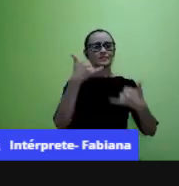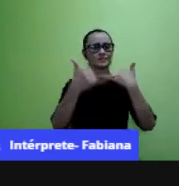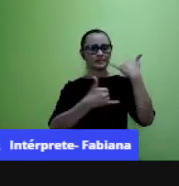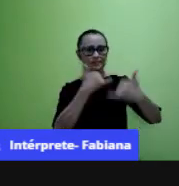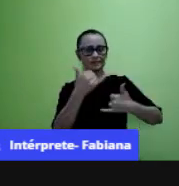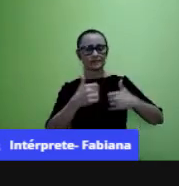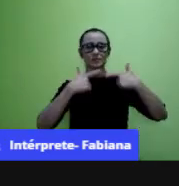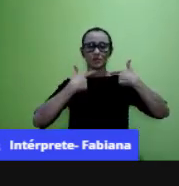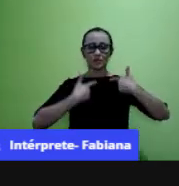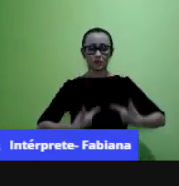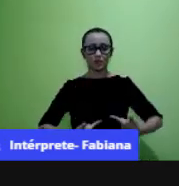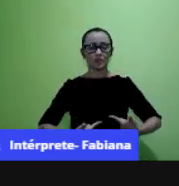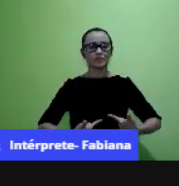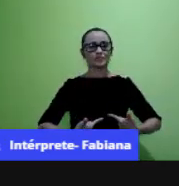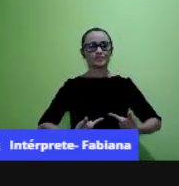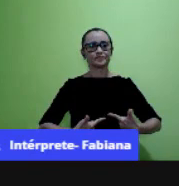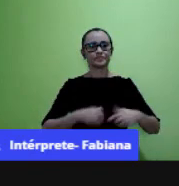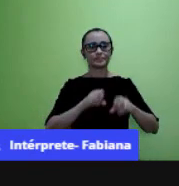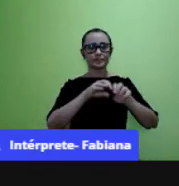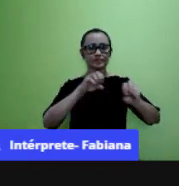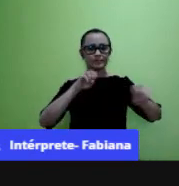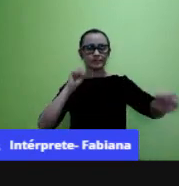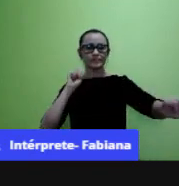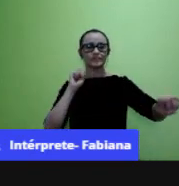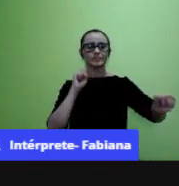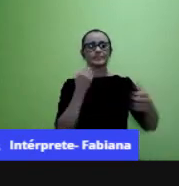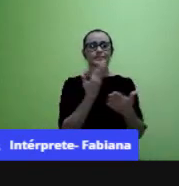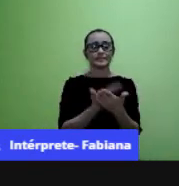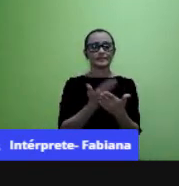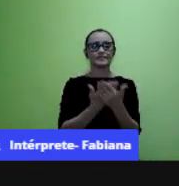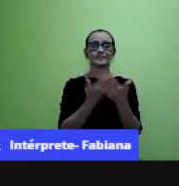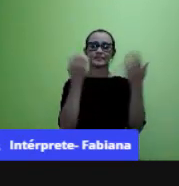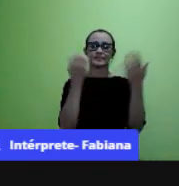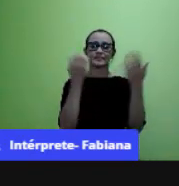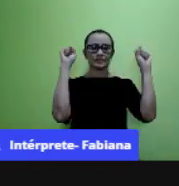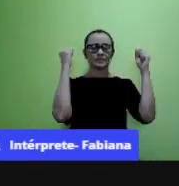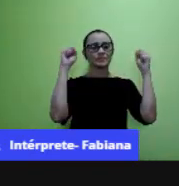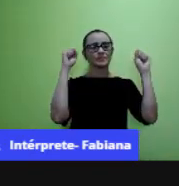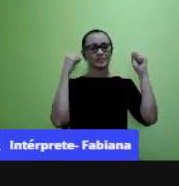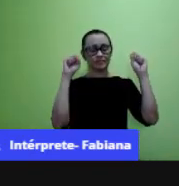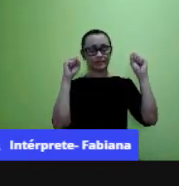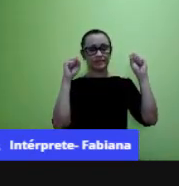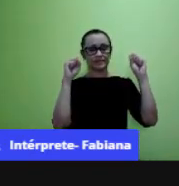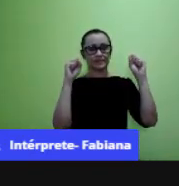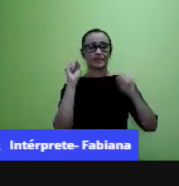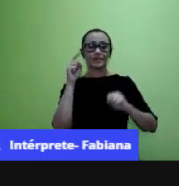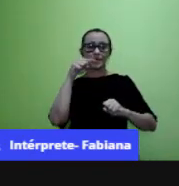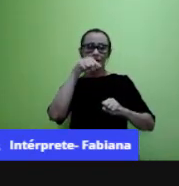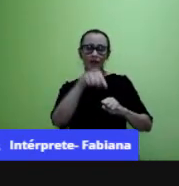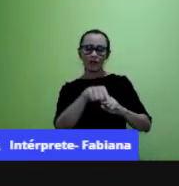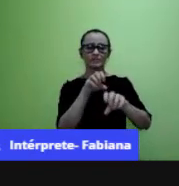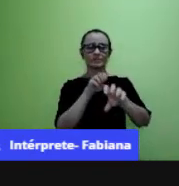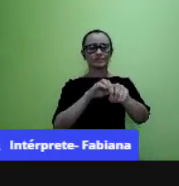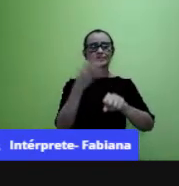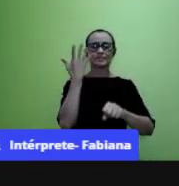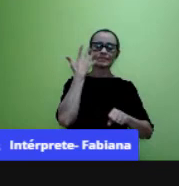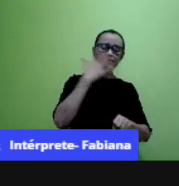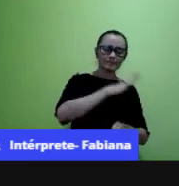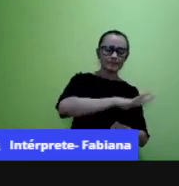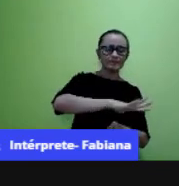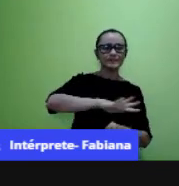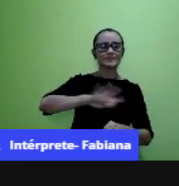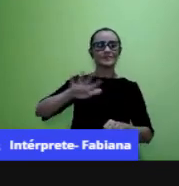no ensino remoto nas aulas de educação física. É na educação infantil que se abre